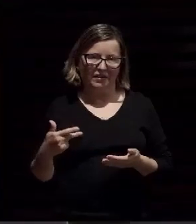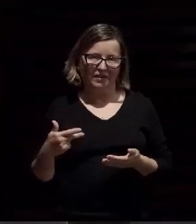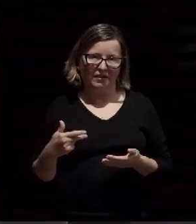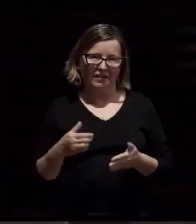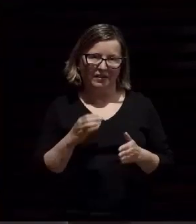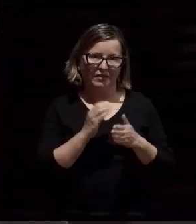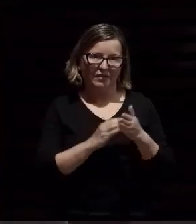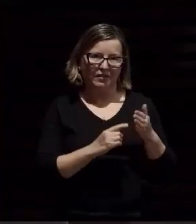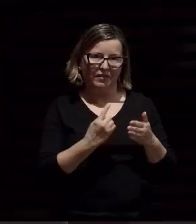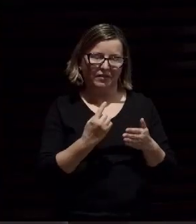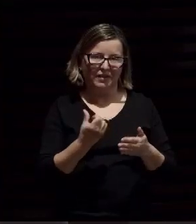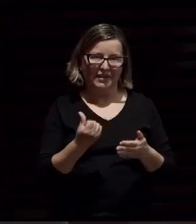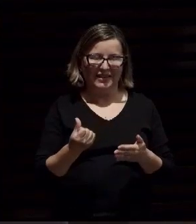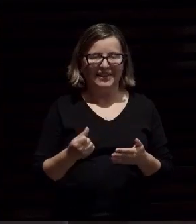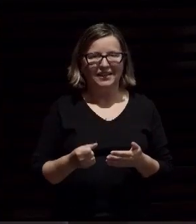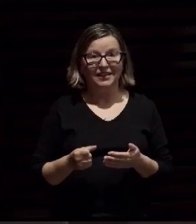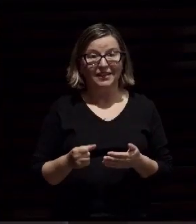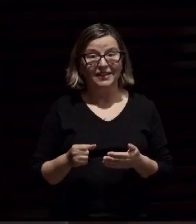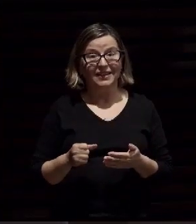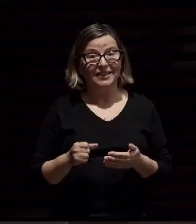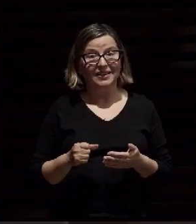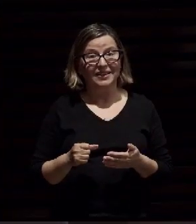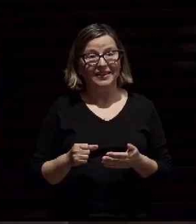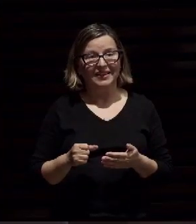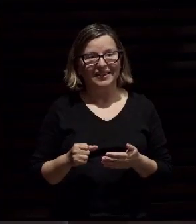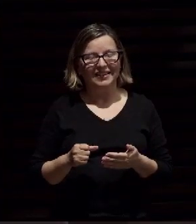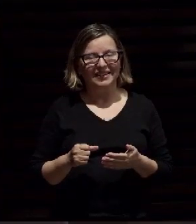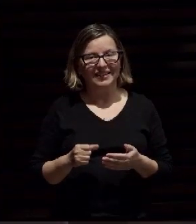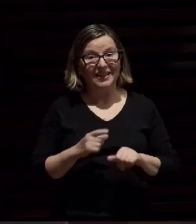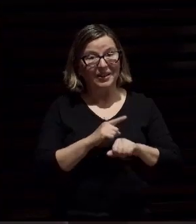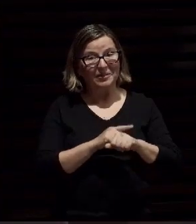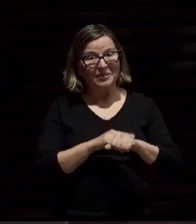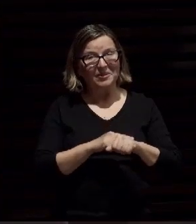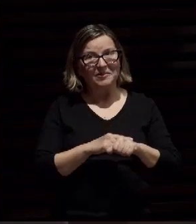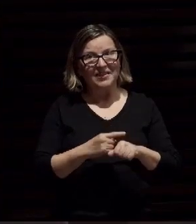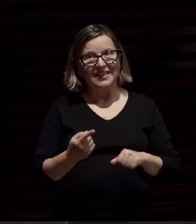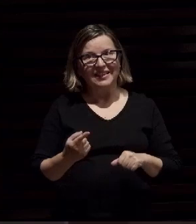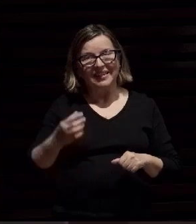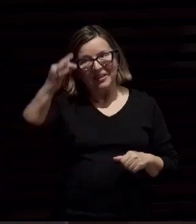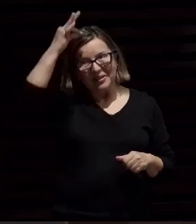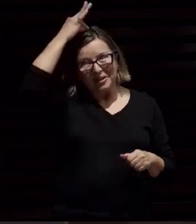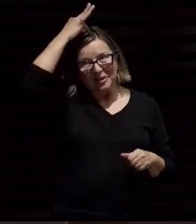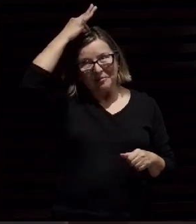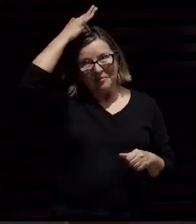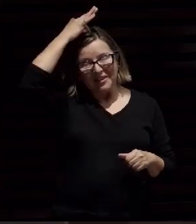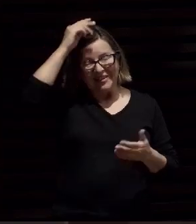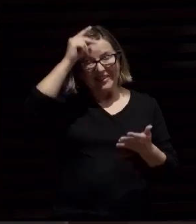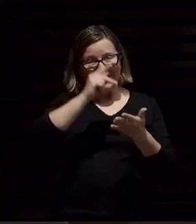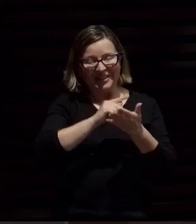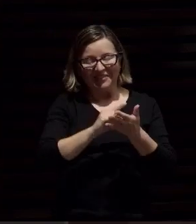Quando vier, porém, o Espírito da verdade,